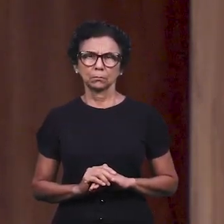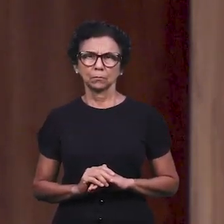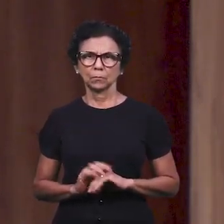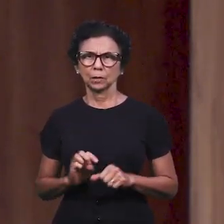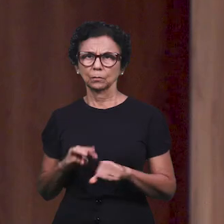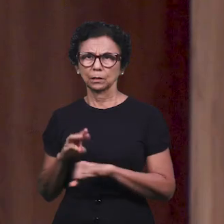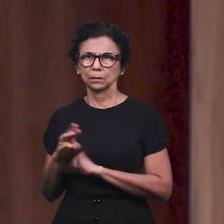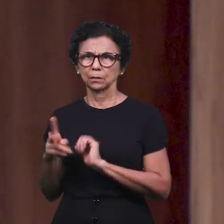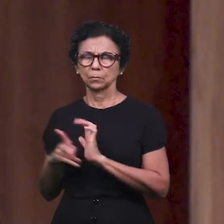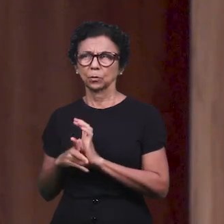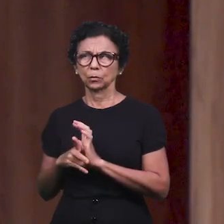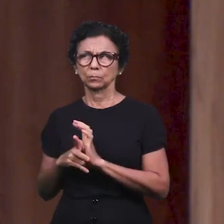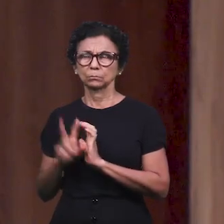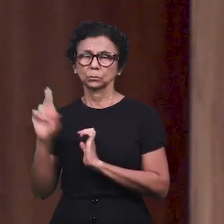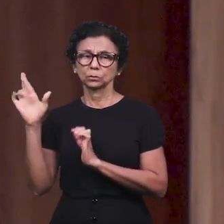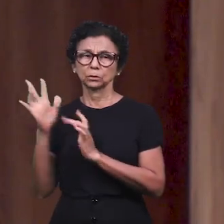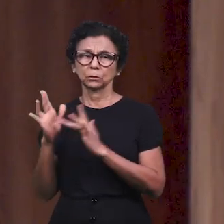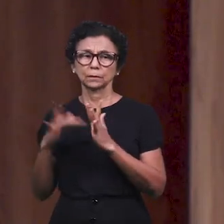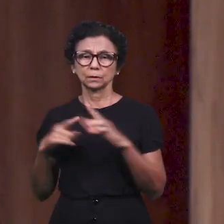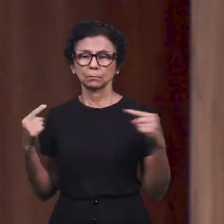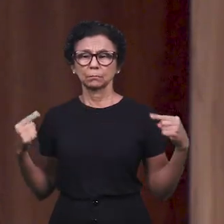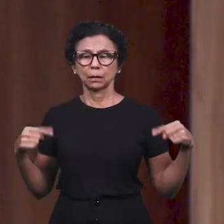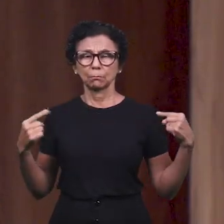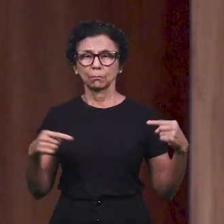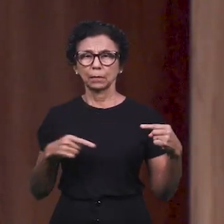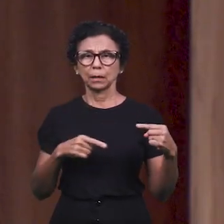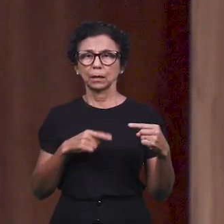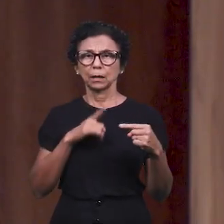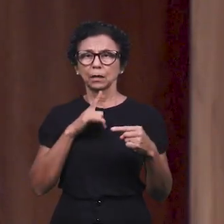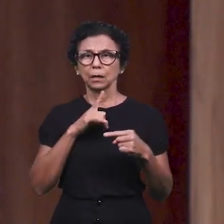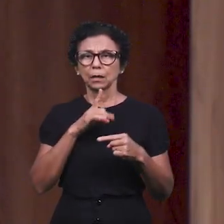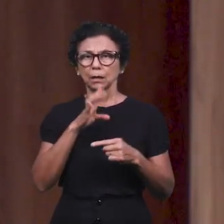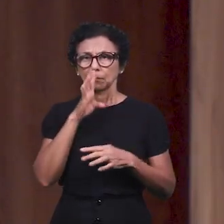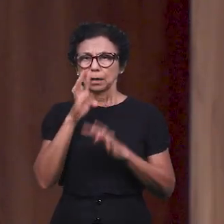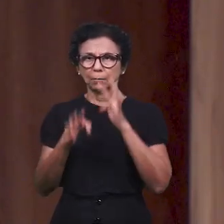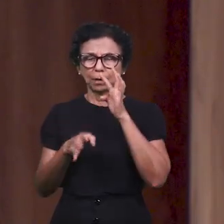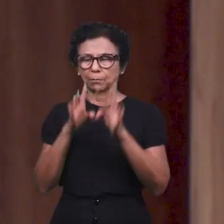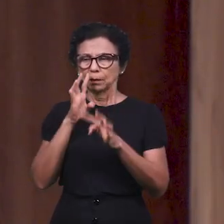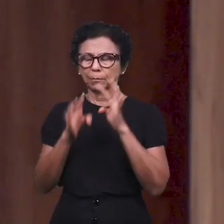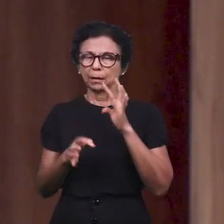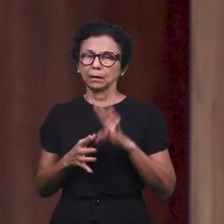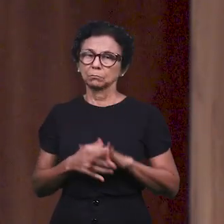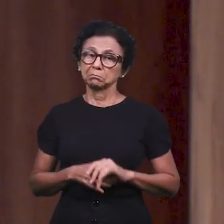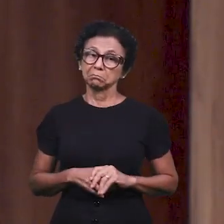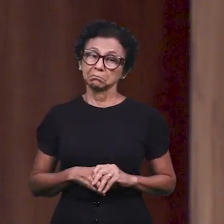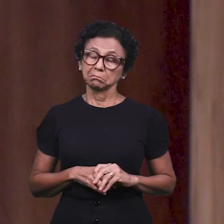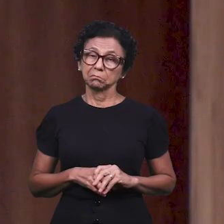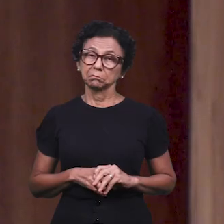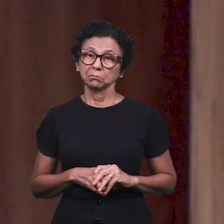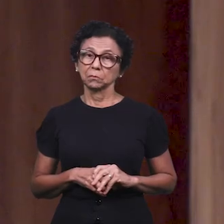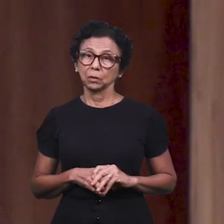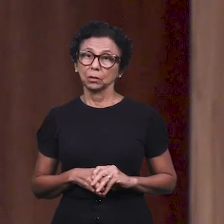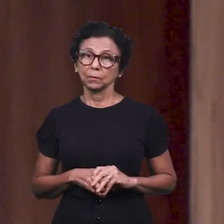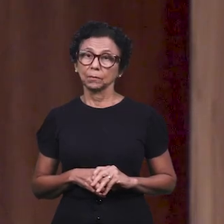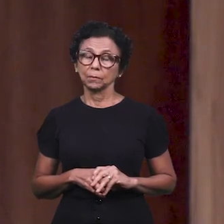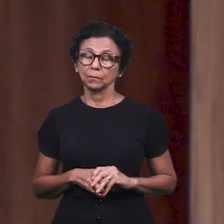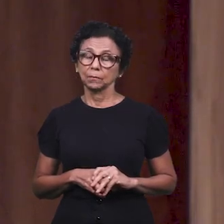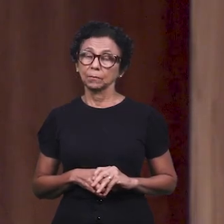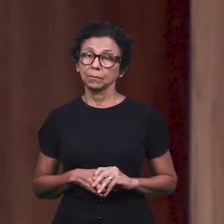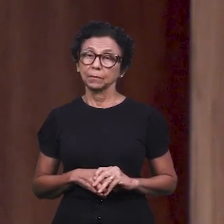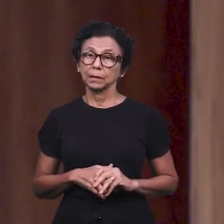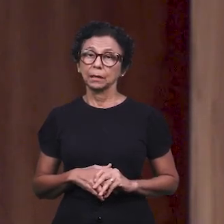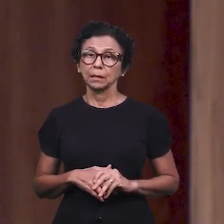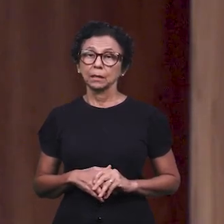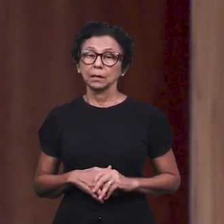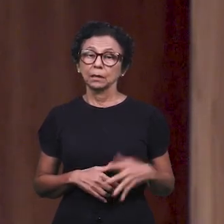pode abrir isso, uma coisa mais abrangente. Amanhã esses filhos crescem e vai conhecer esse